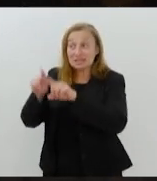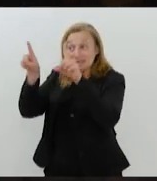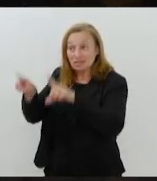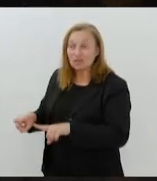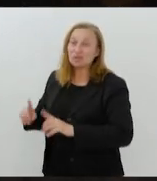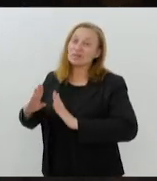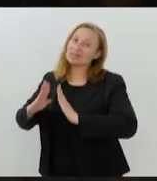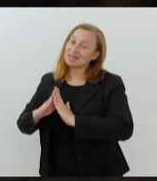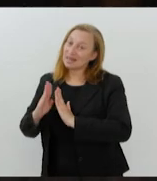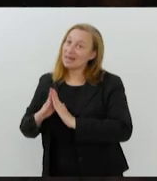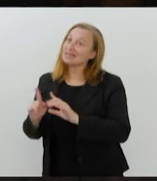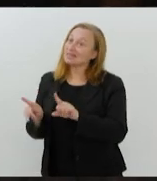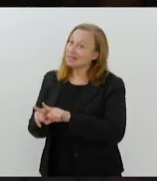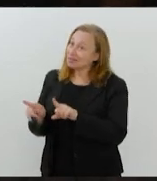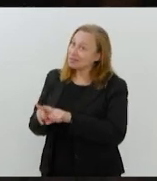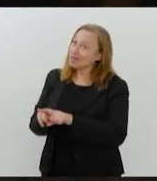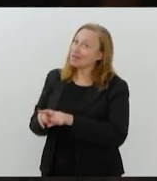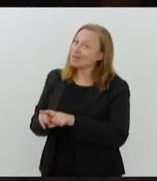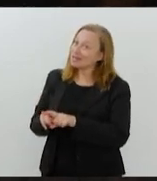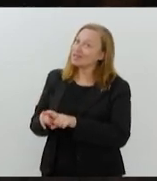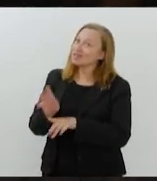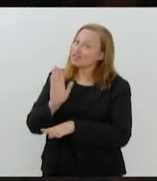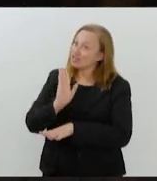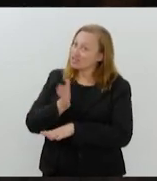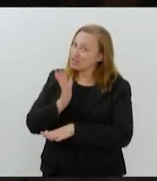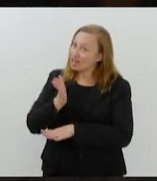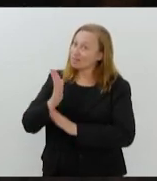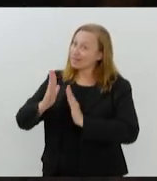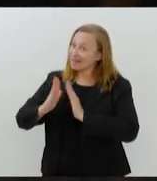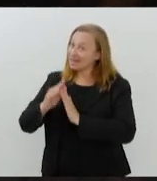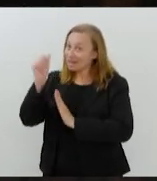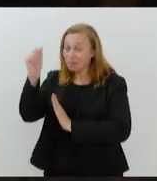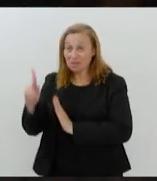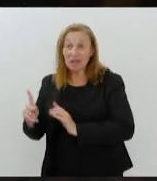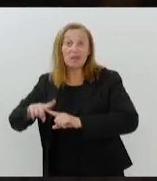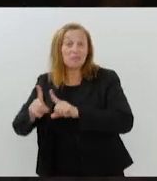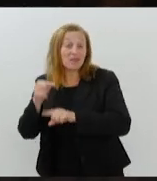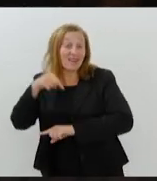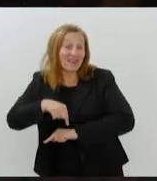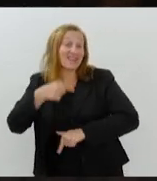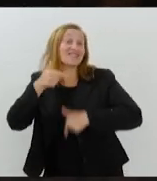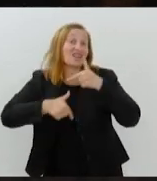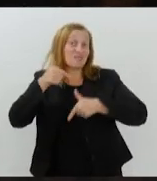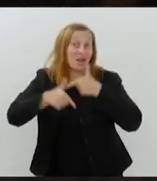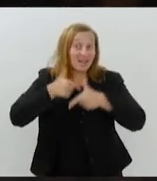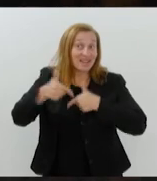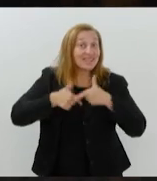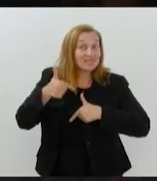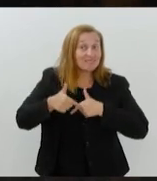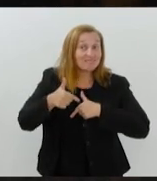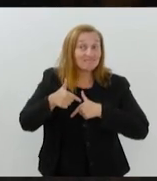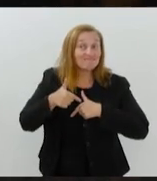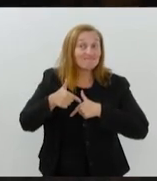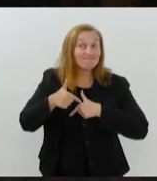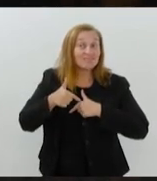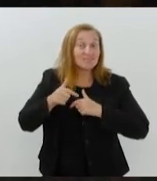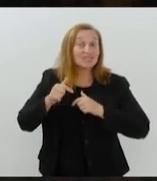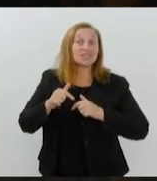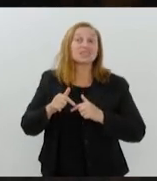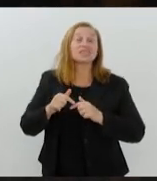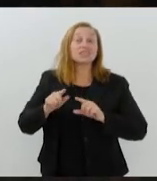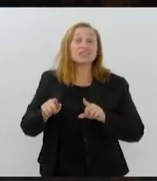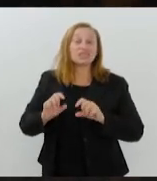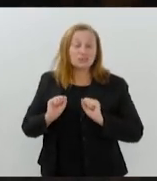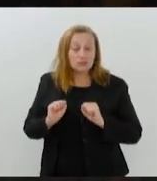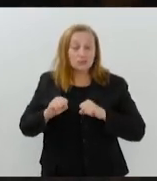casa, que já eram para estar em casa, aposentado, mas estão aqui trabalhando e dando sua grande e